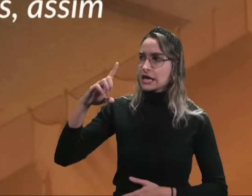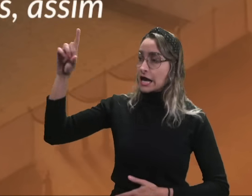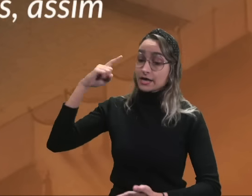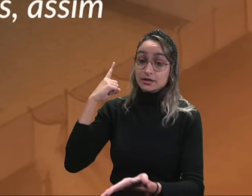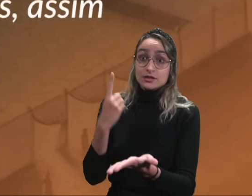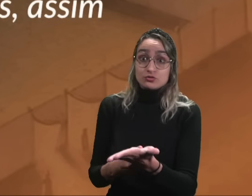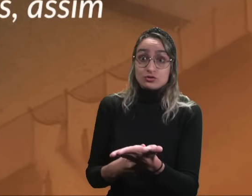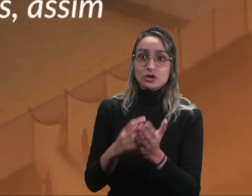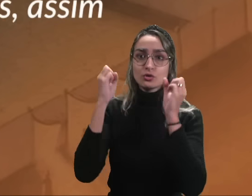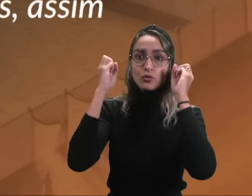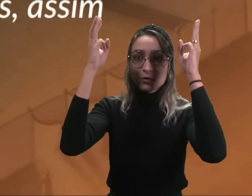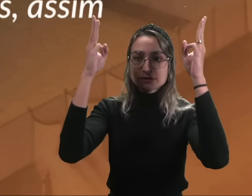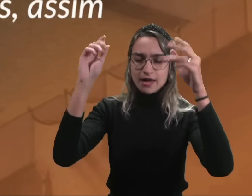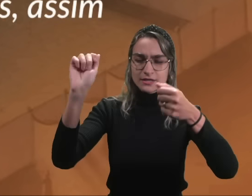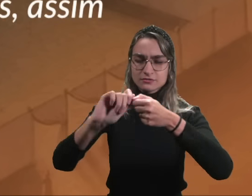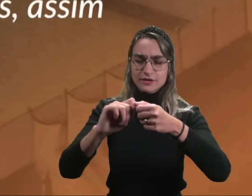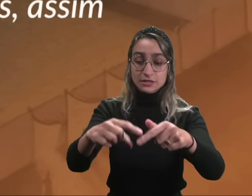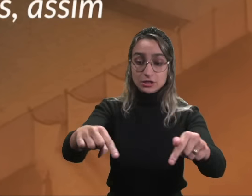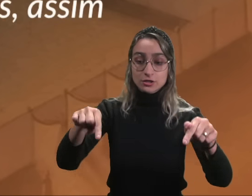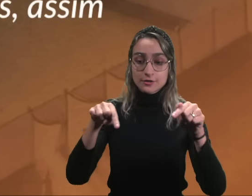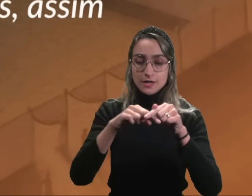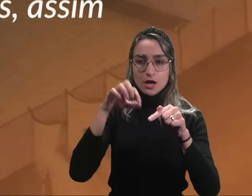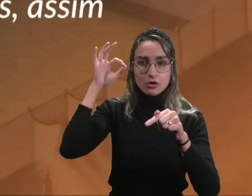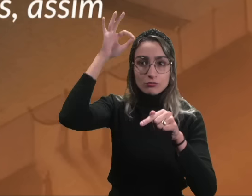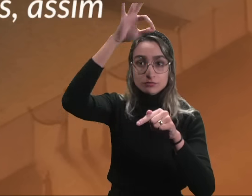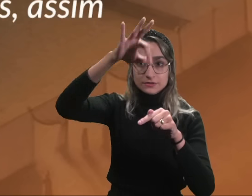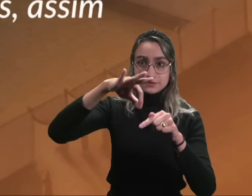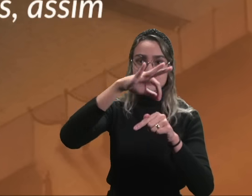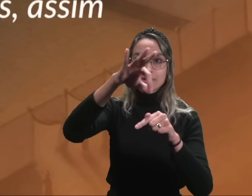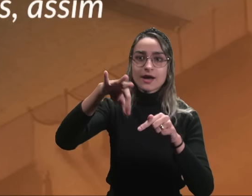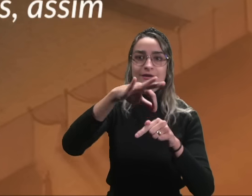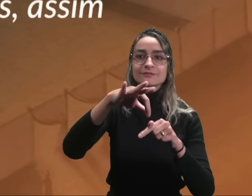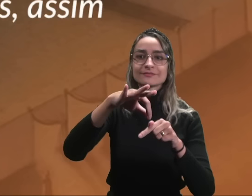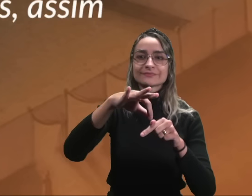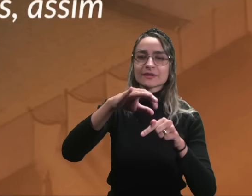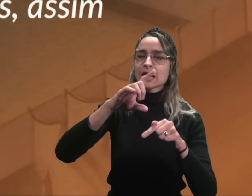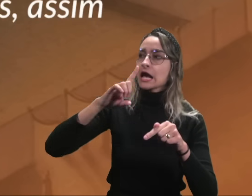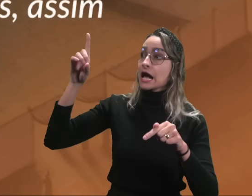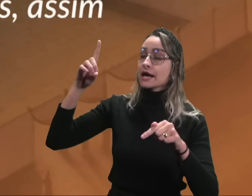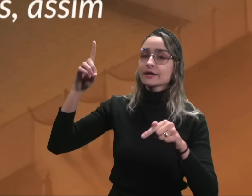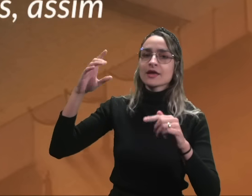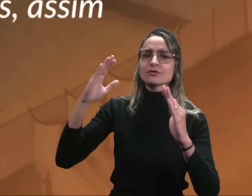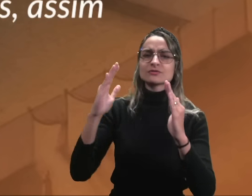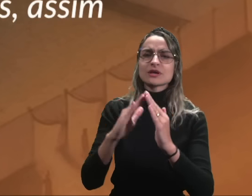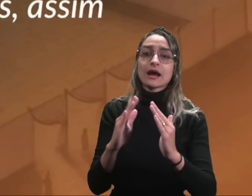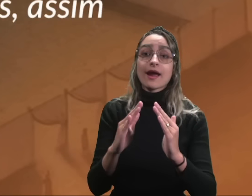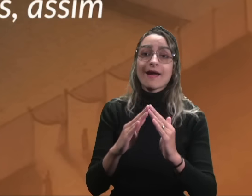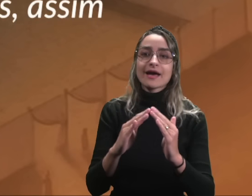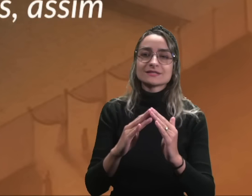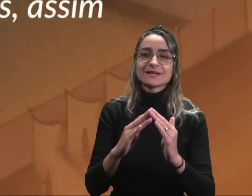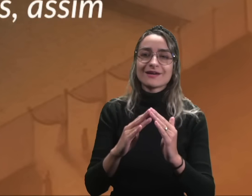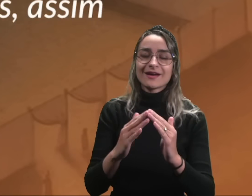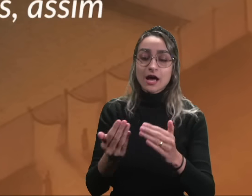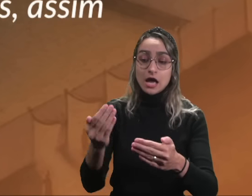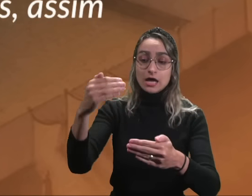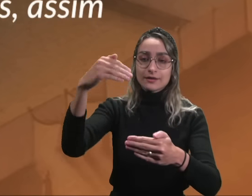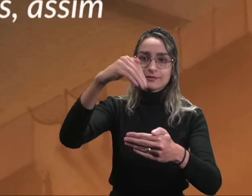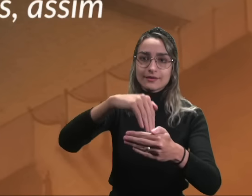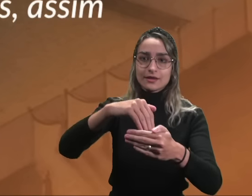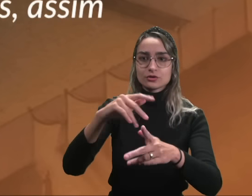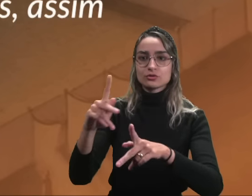santuário para que eu possa habitar no meio deles segundo tudo que eu te mostrar para modelo do